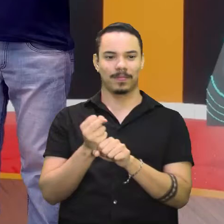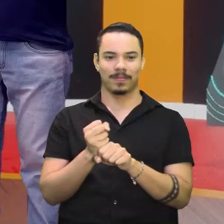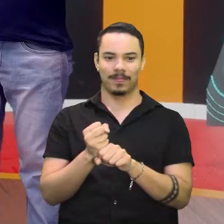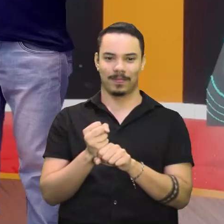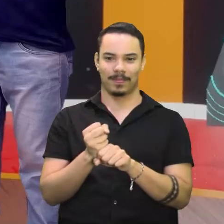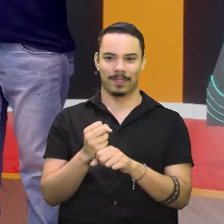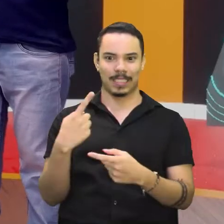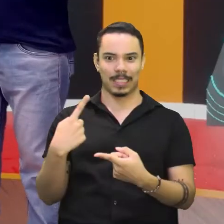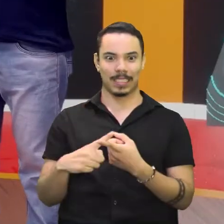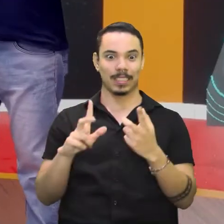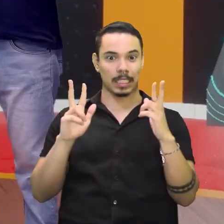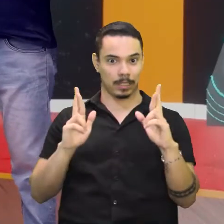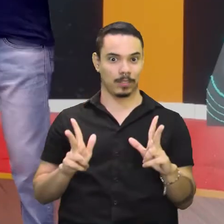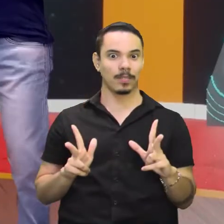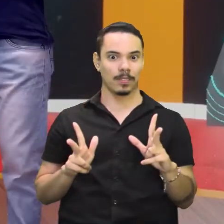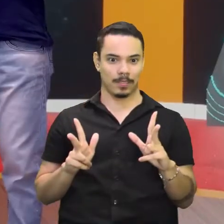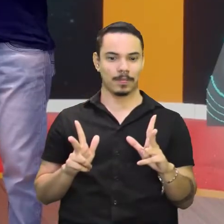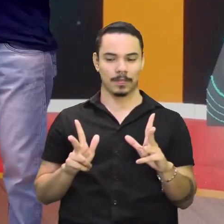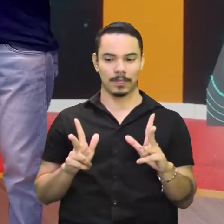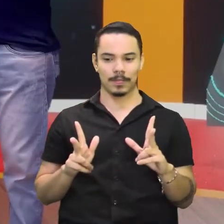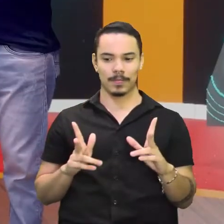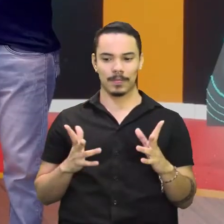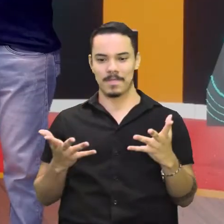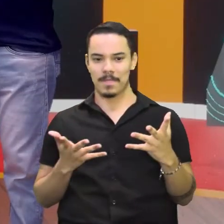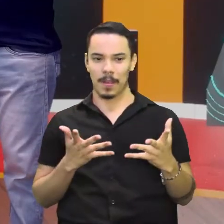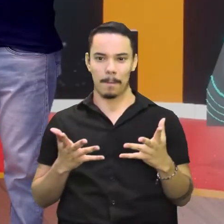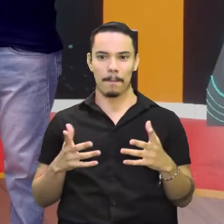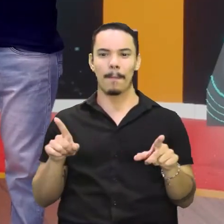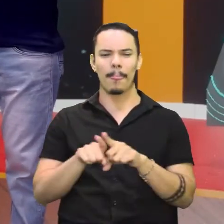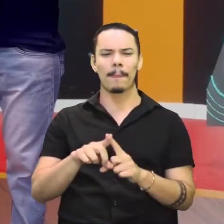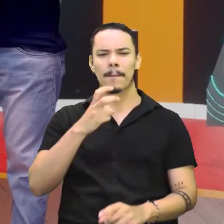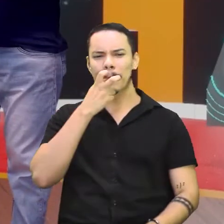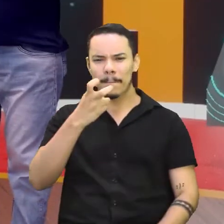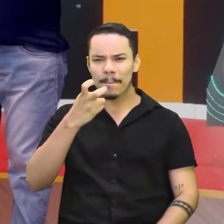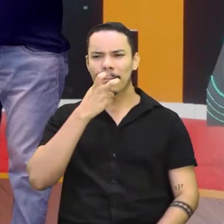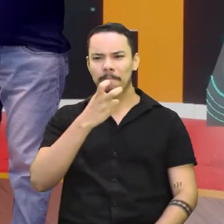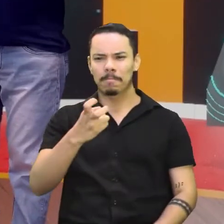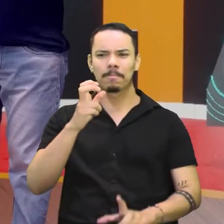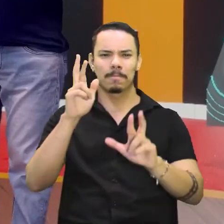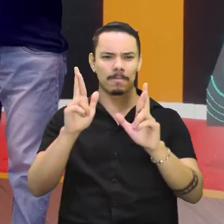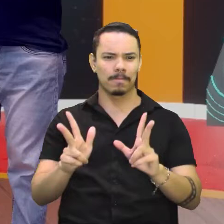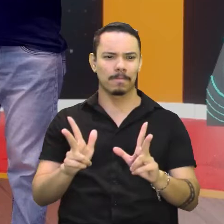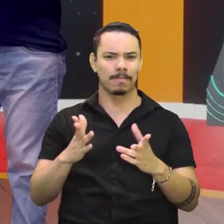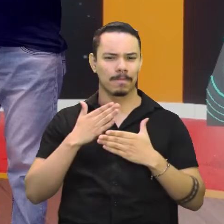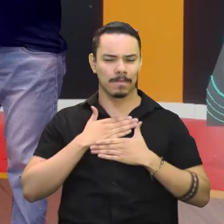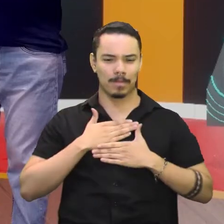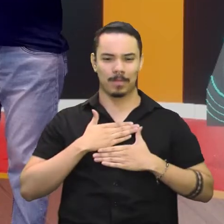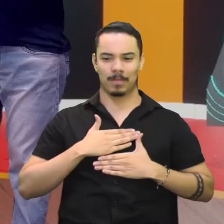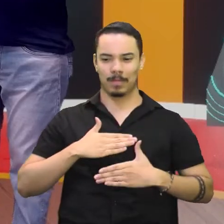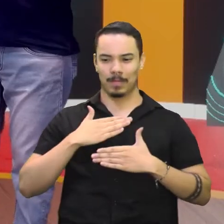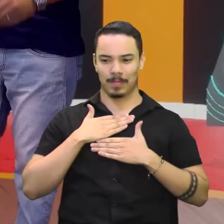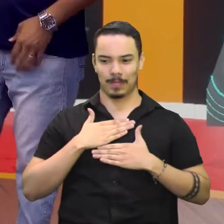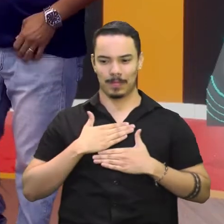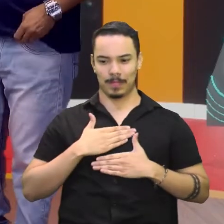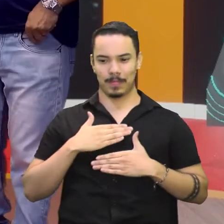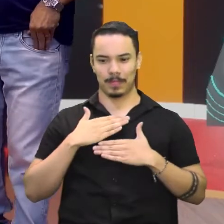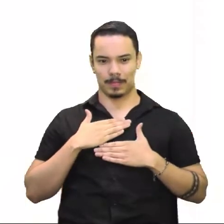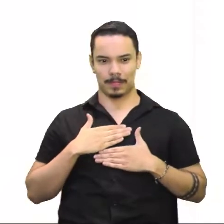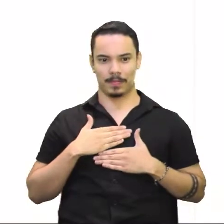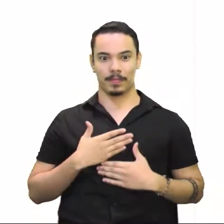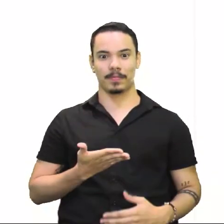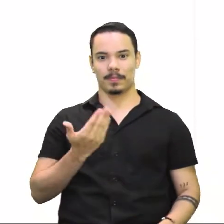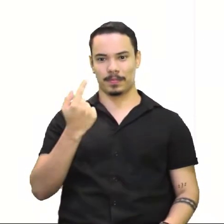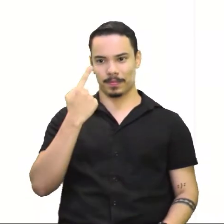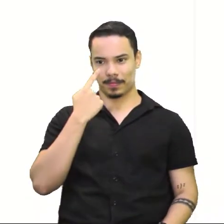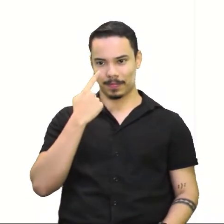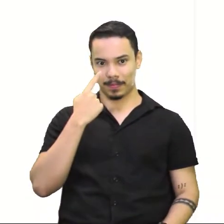são diferentes. E estão gritando que é diferente. Calma o coração. Calma o coração. Vamos lá na telinha, olha lá. Será